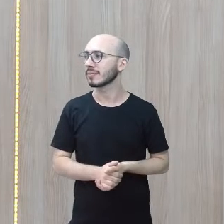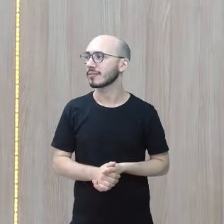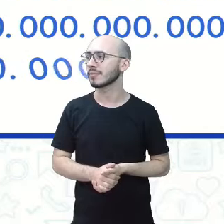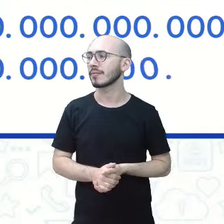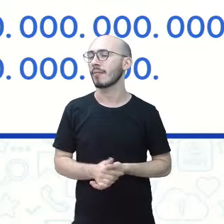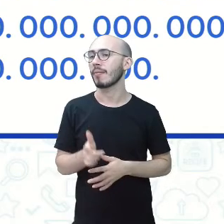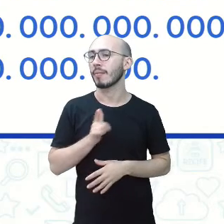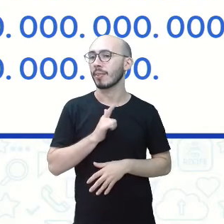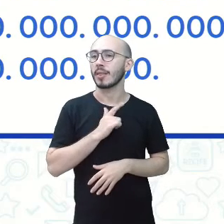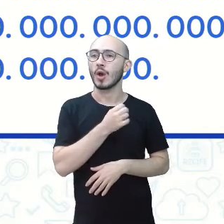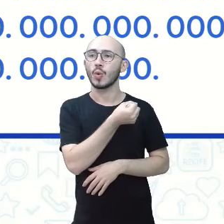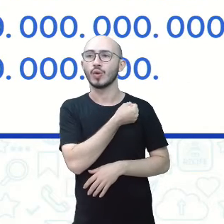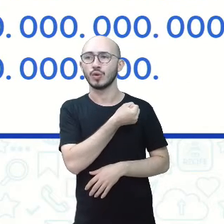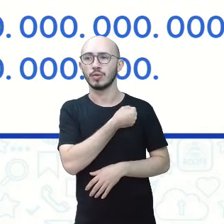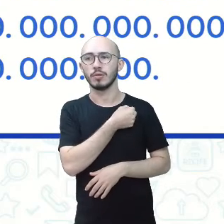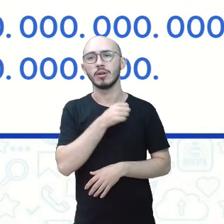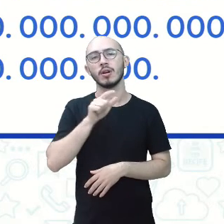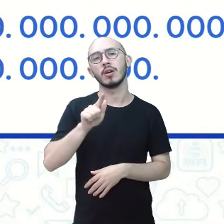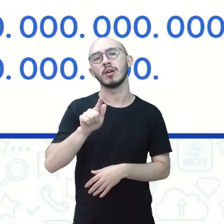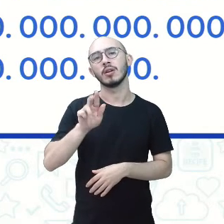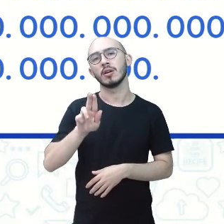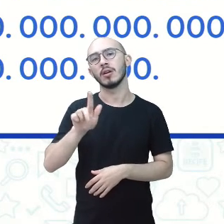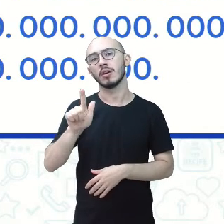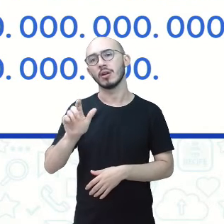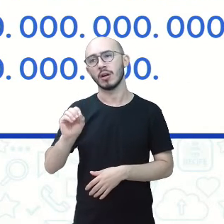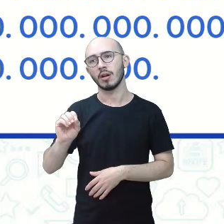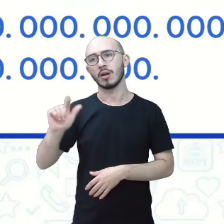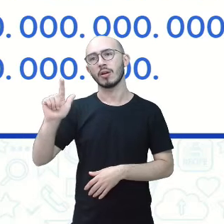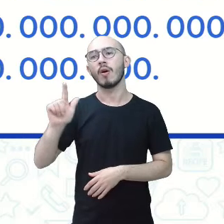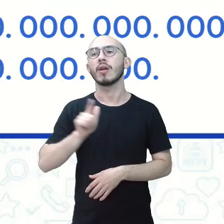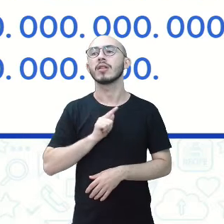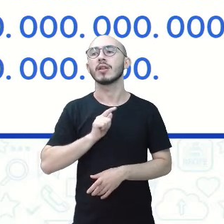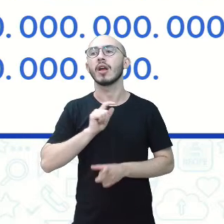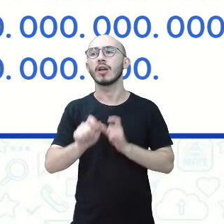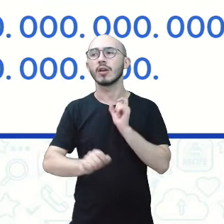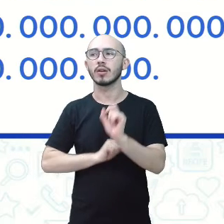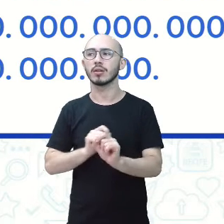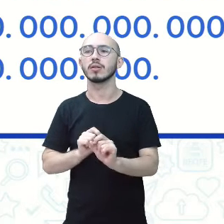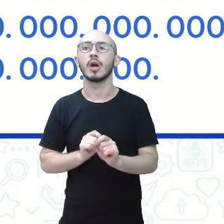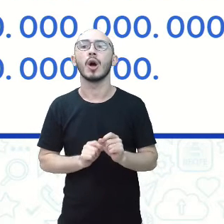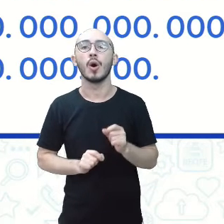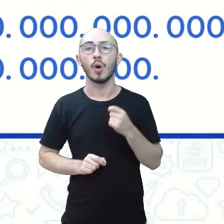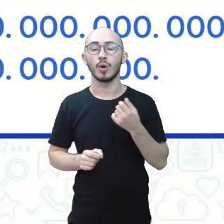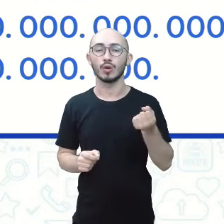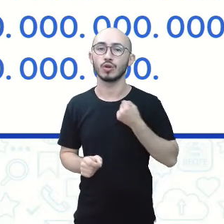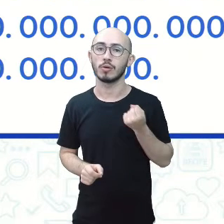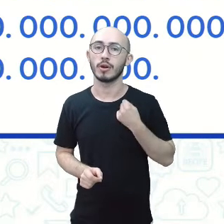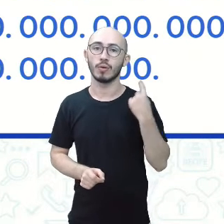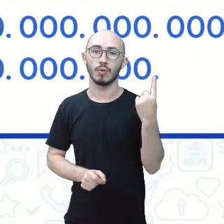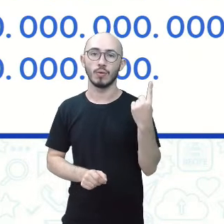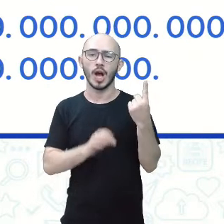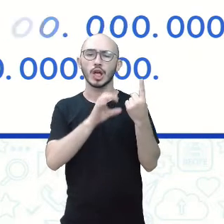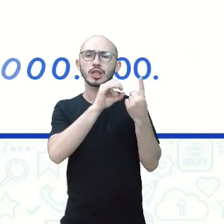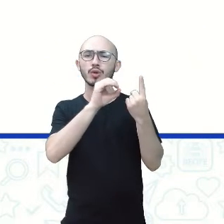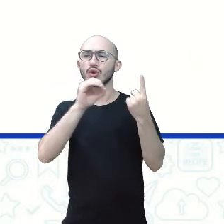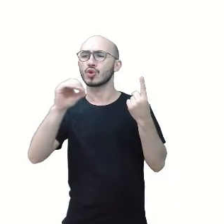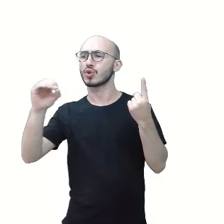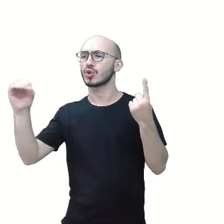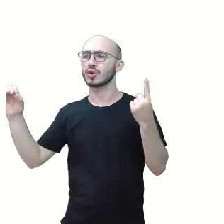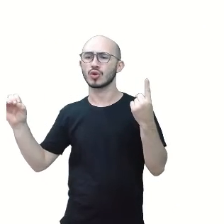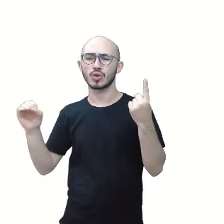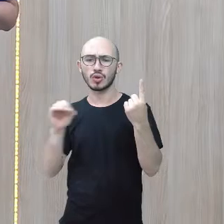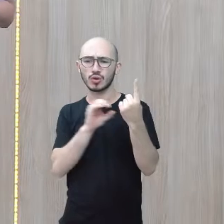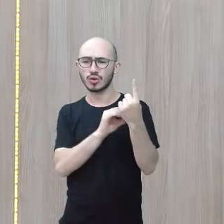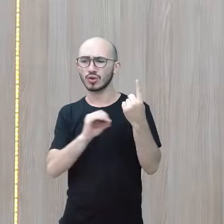Google, ele é o número 1 com essa sequência gigantescas de zeros. Você sabe quantos zeros tem aí? Aqui a gente